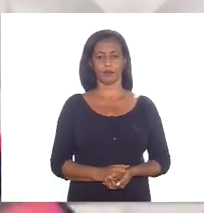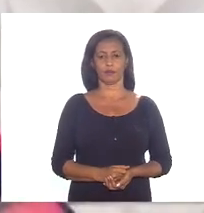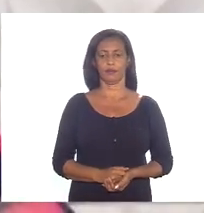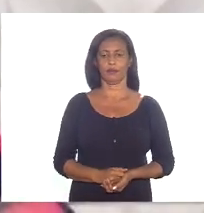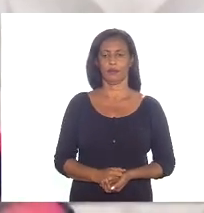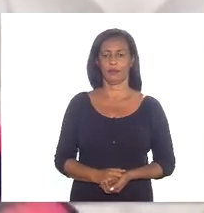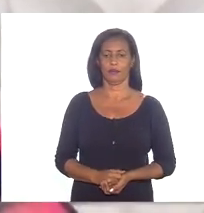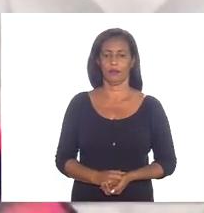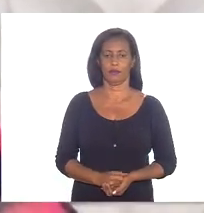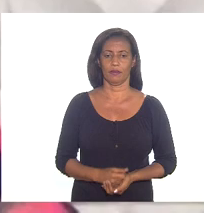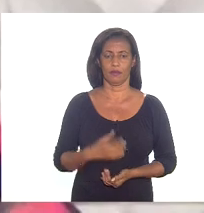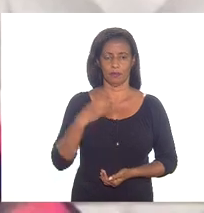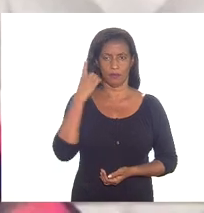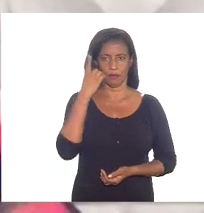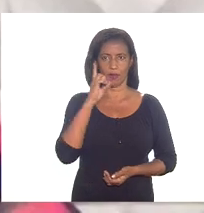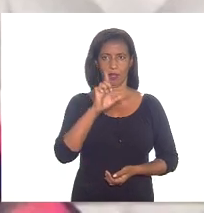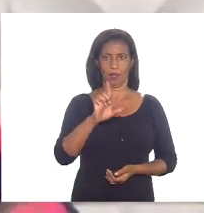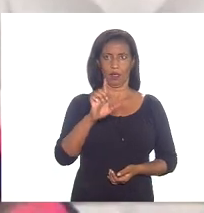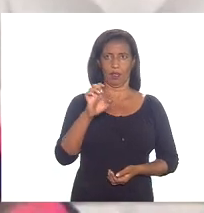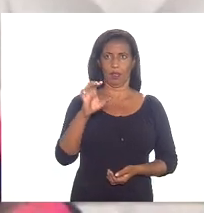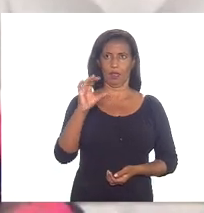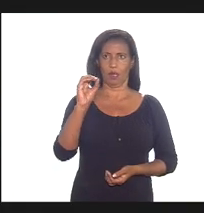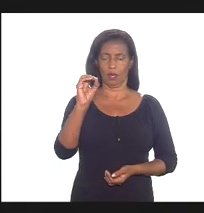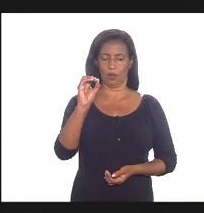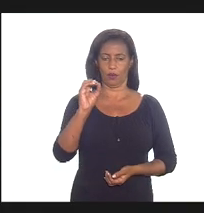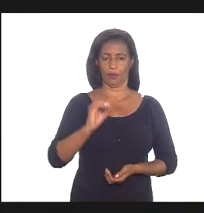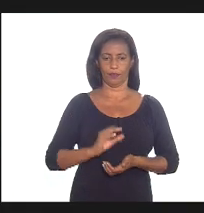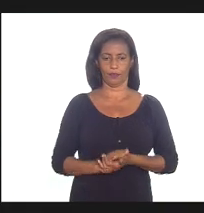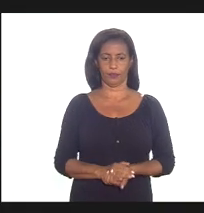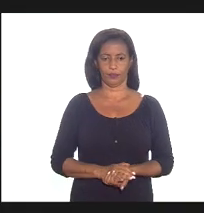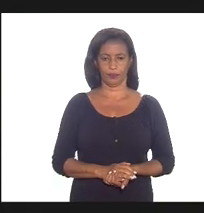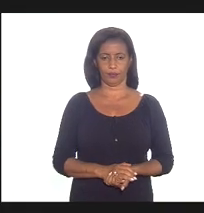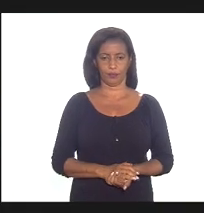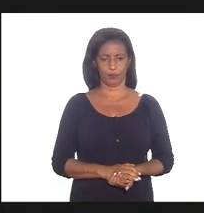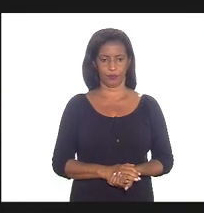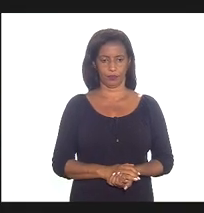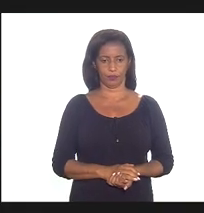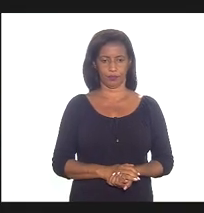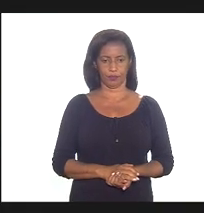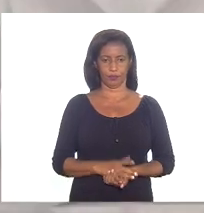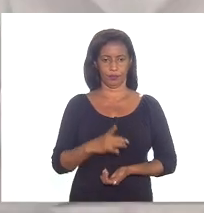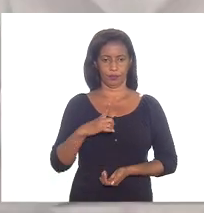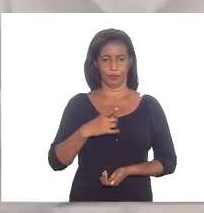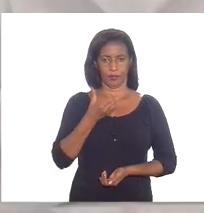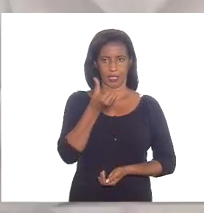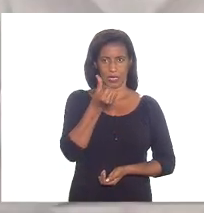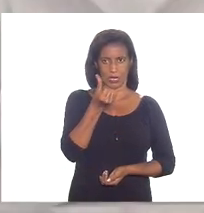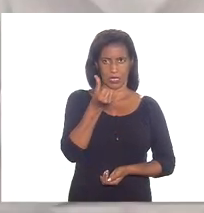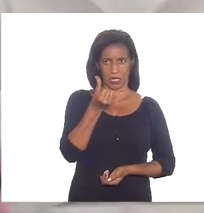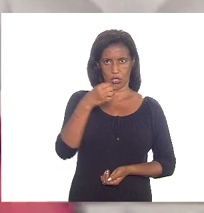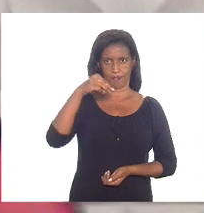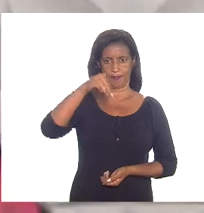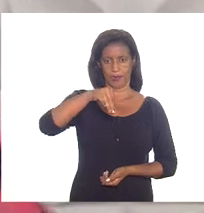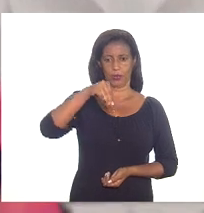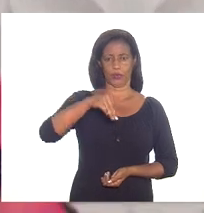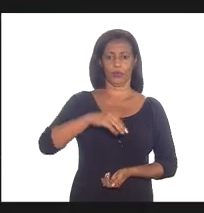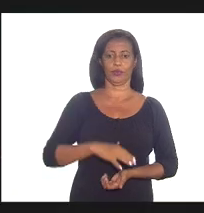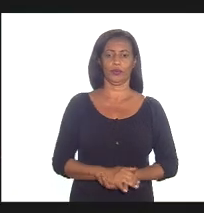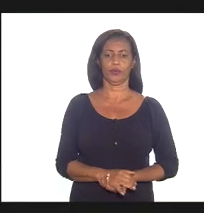Renata Souza. Deputado Léo Vieira. Deputado Léo Vieira, Vossa Excelência tem 6 minutos.